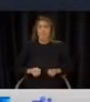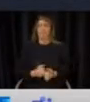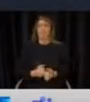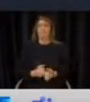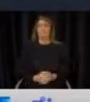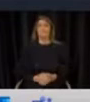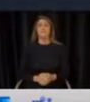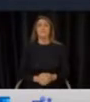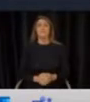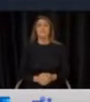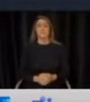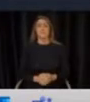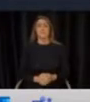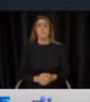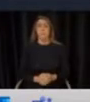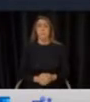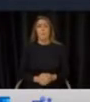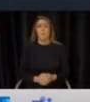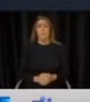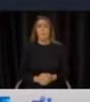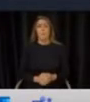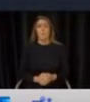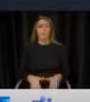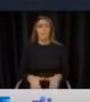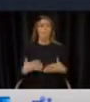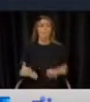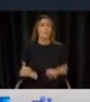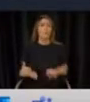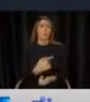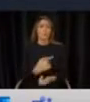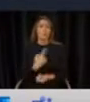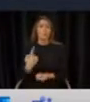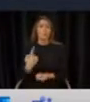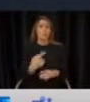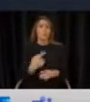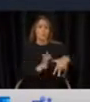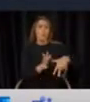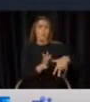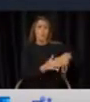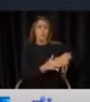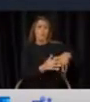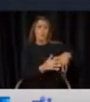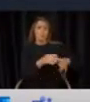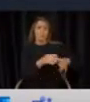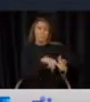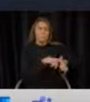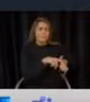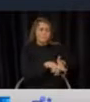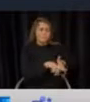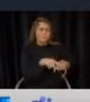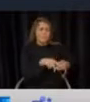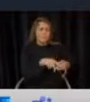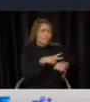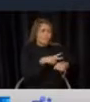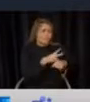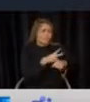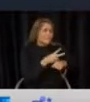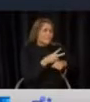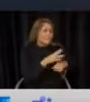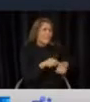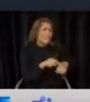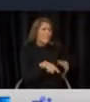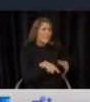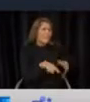Quando a gente avalia, falei para vocês que a gente avalia esse paciente, realiza alguns exames, na avaliação a gente procura ver se existe